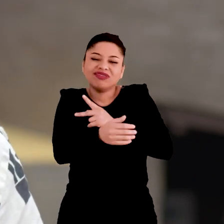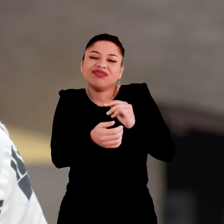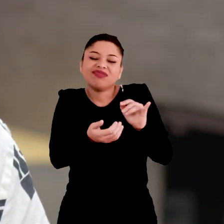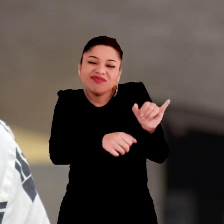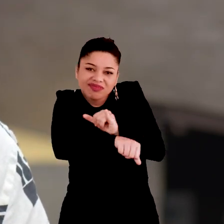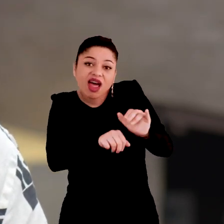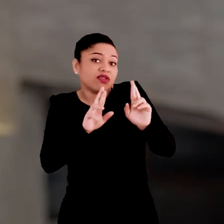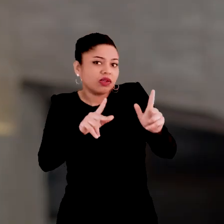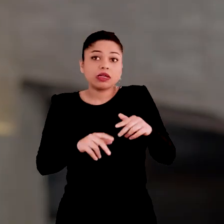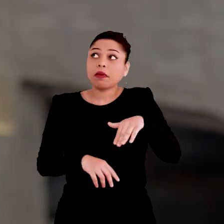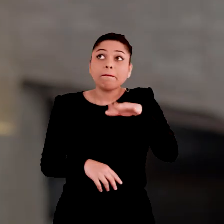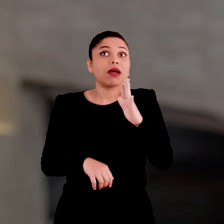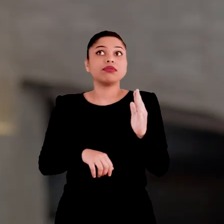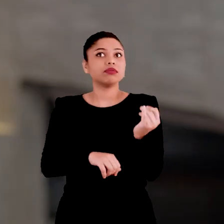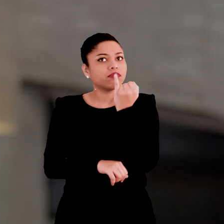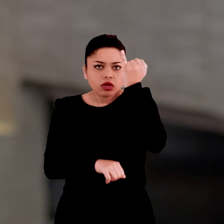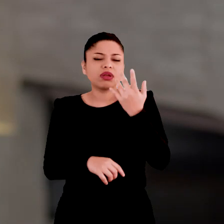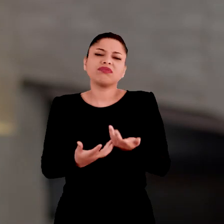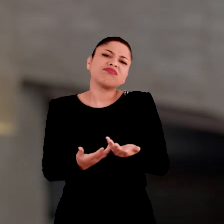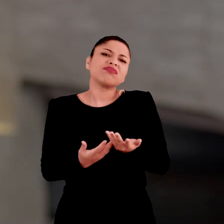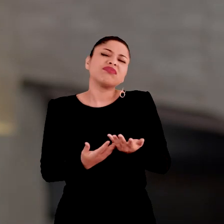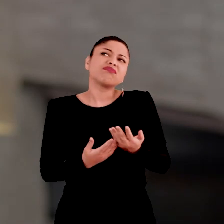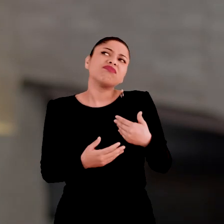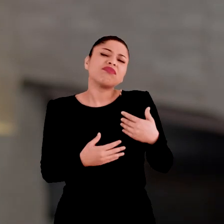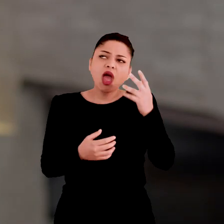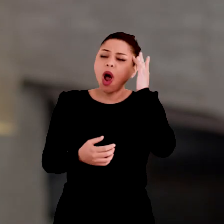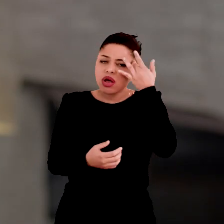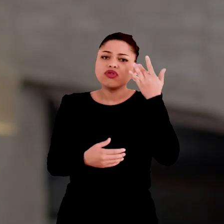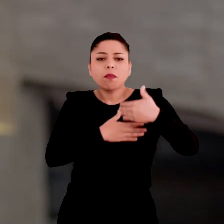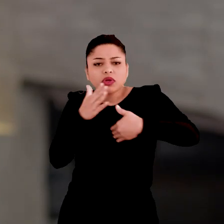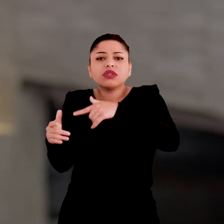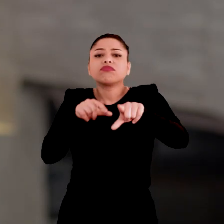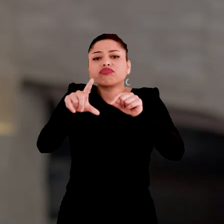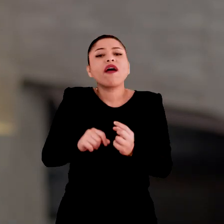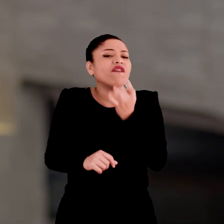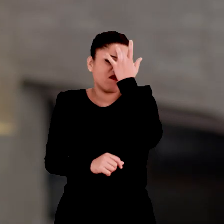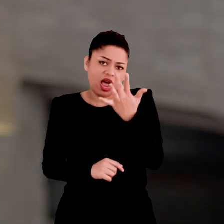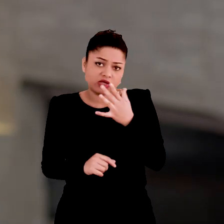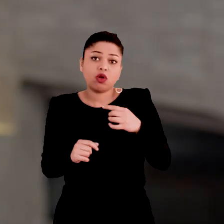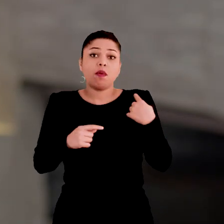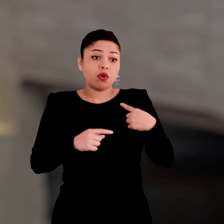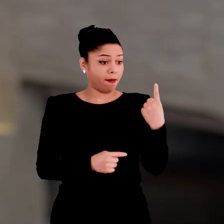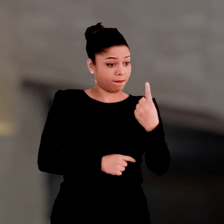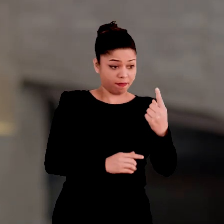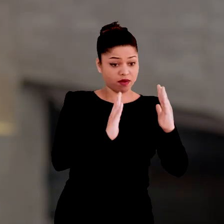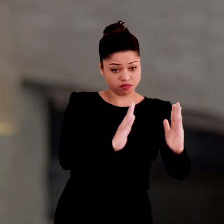mais importante desse prêmio. E o processo também foi fácil, porque ele foi dividido em 2 etapas, né? Teve uma